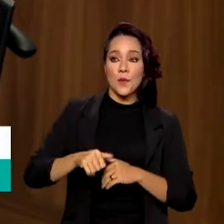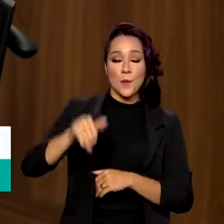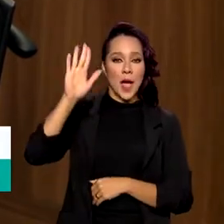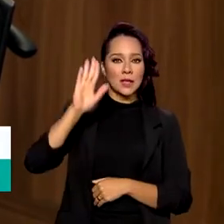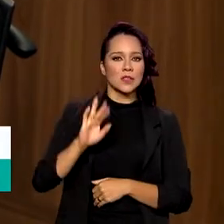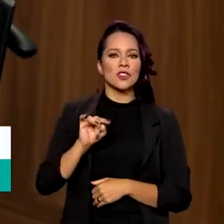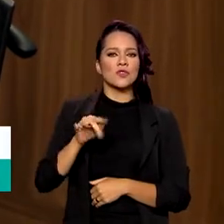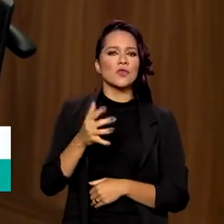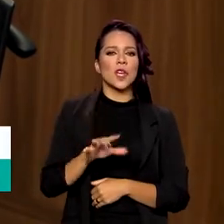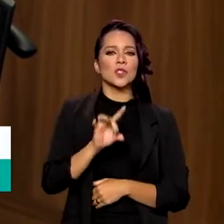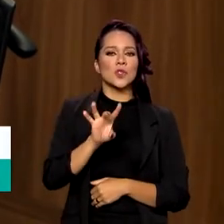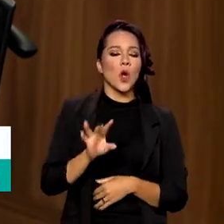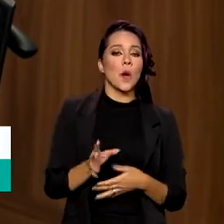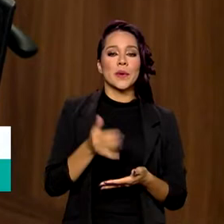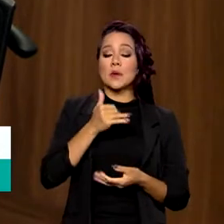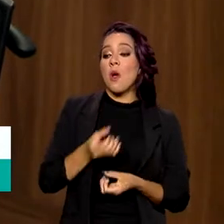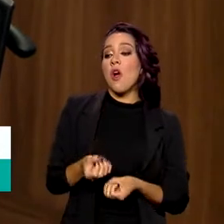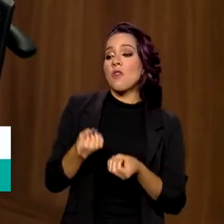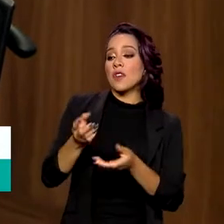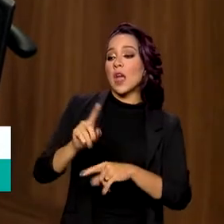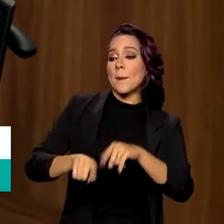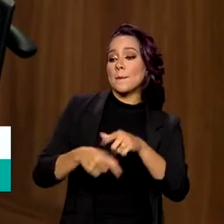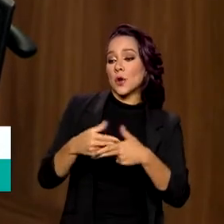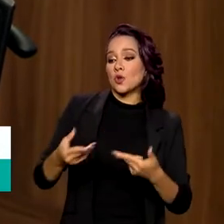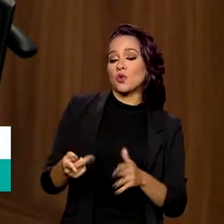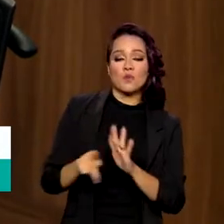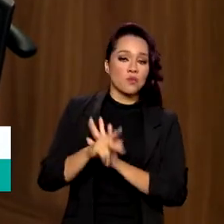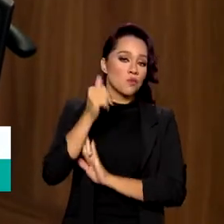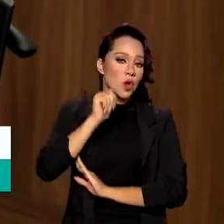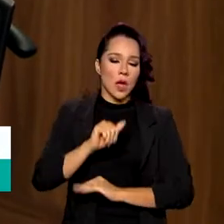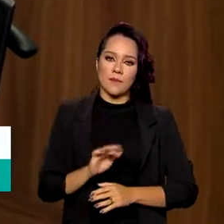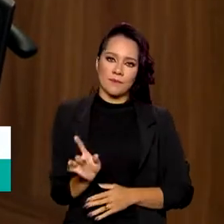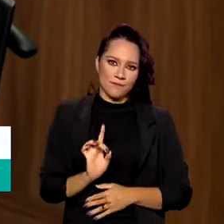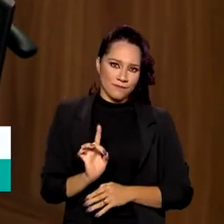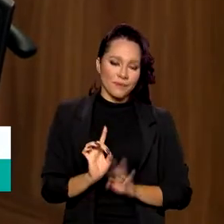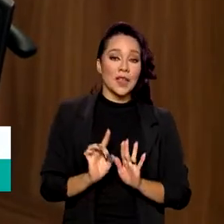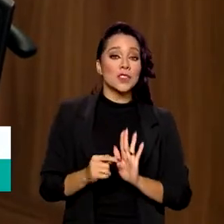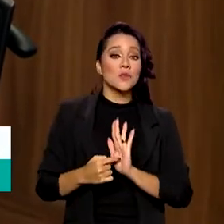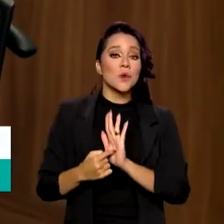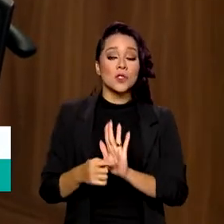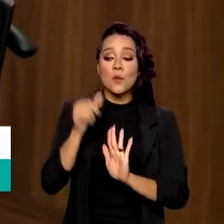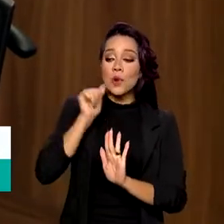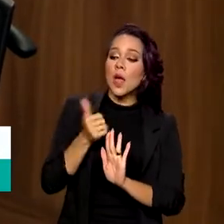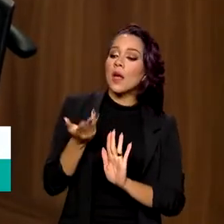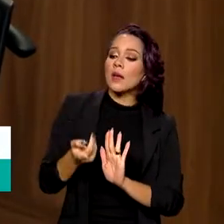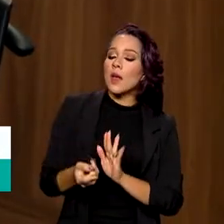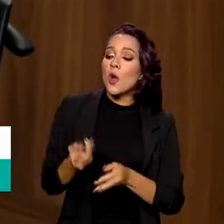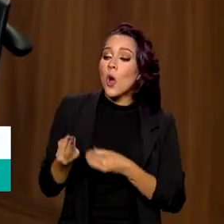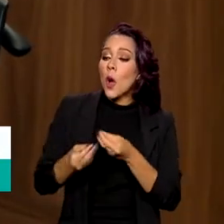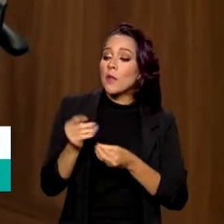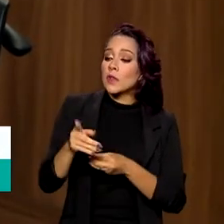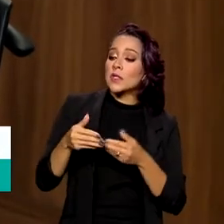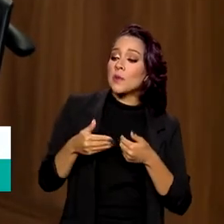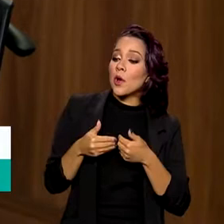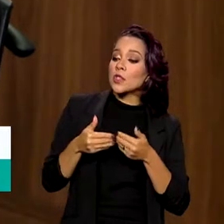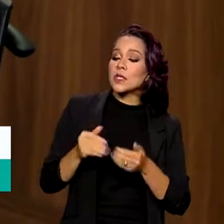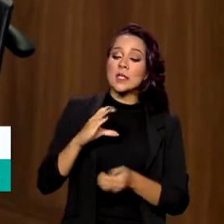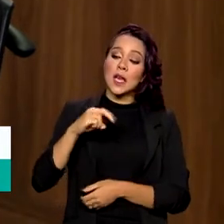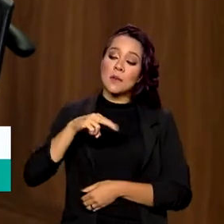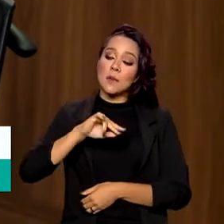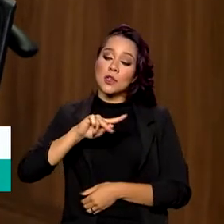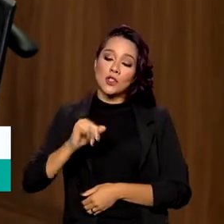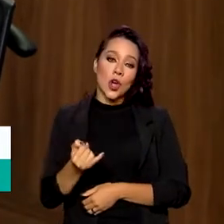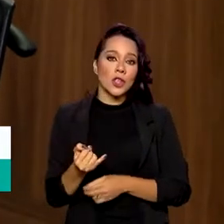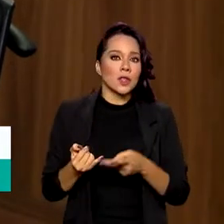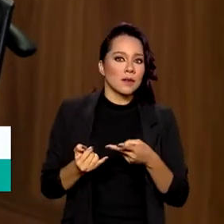Além a gente não buscou somente ofertar produtos para elas nós mostramos para ela como ela pode abrir um CNPJ por